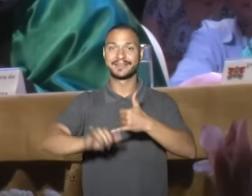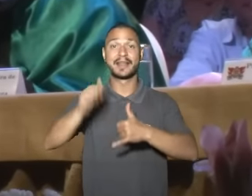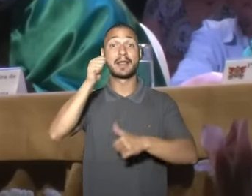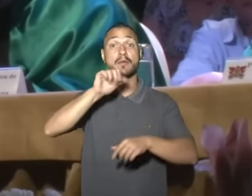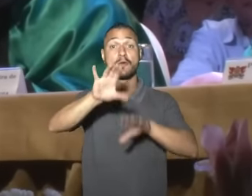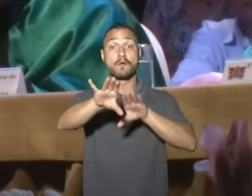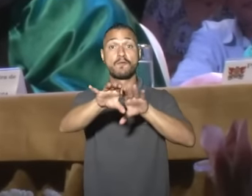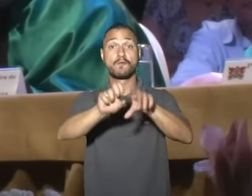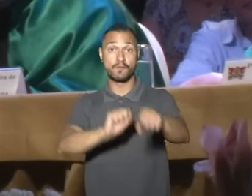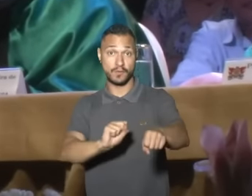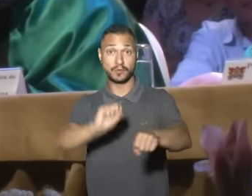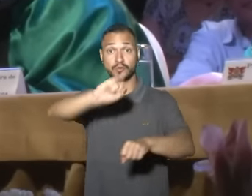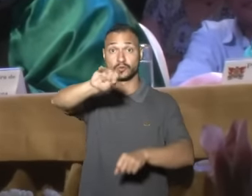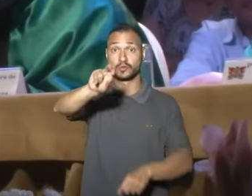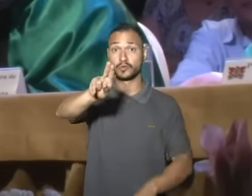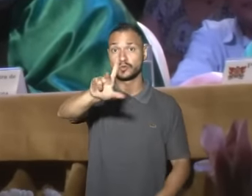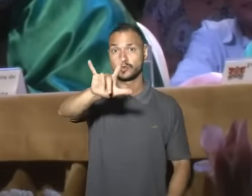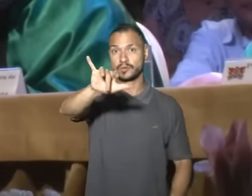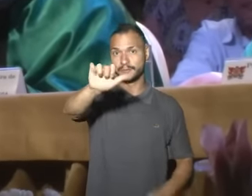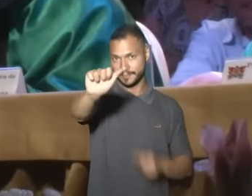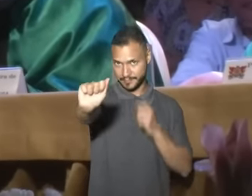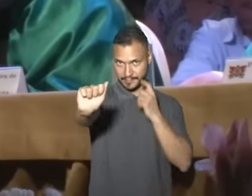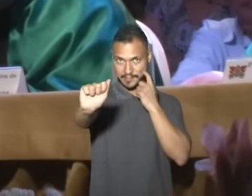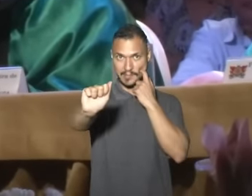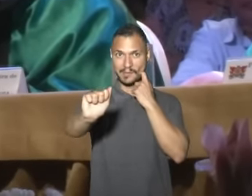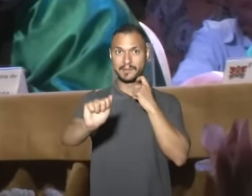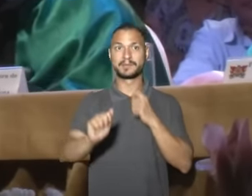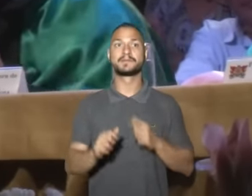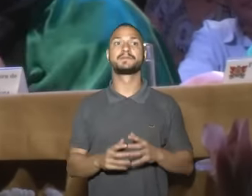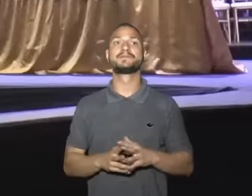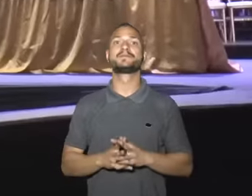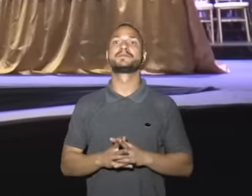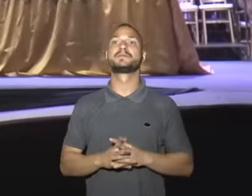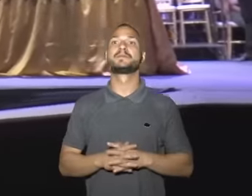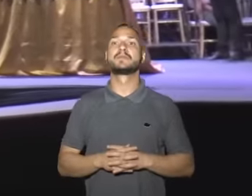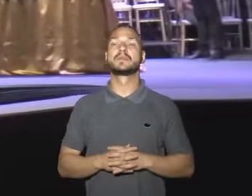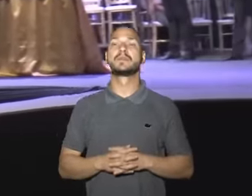formanda Júlia Mairinque Ferreira.